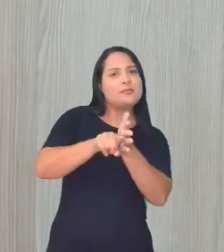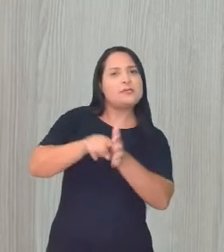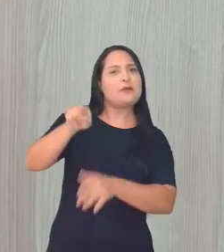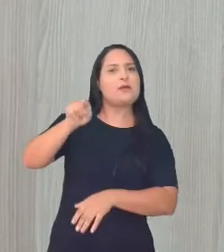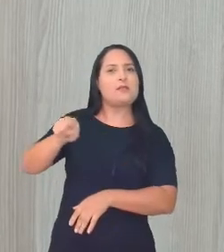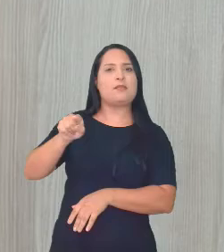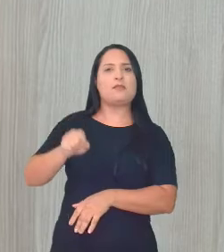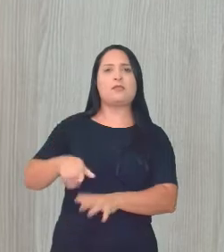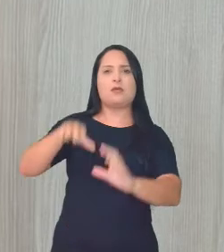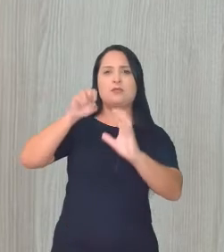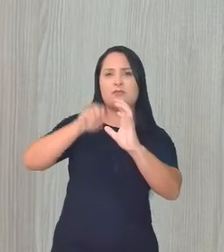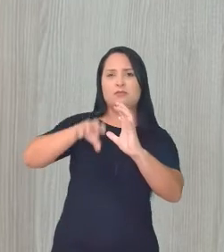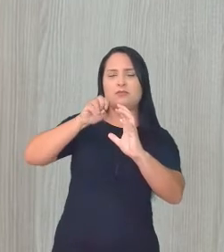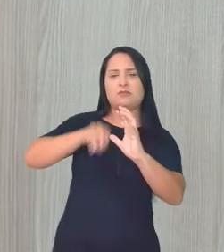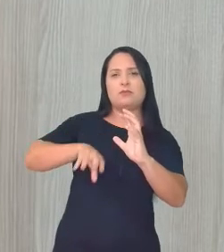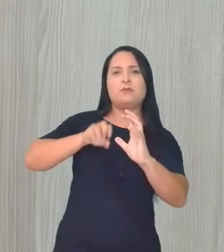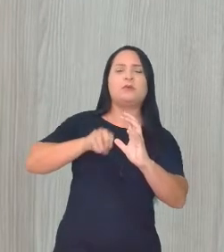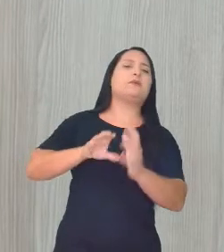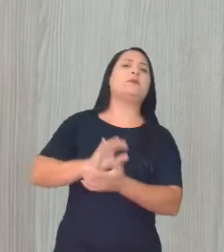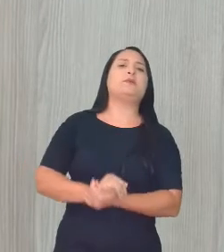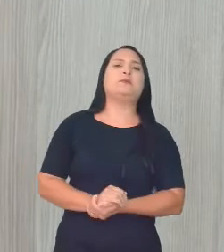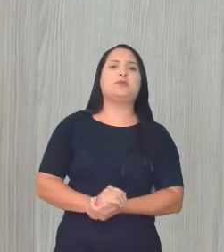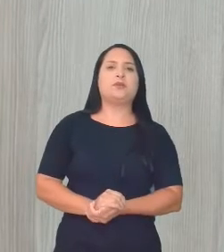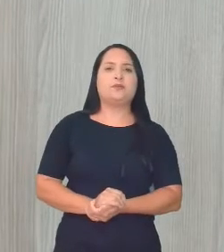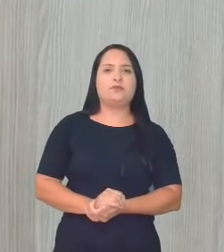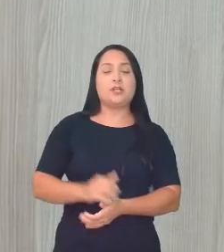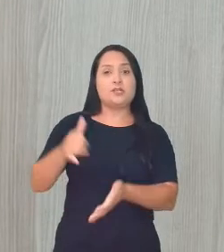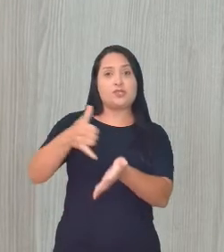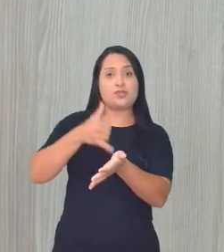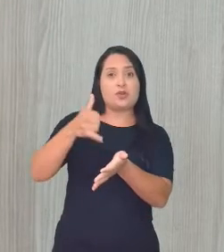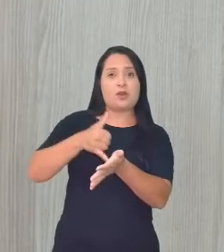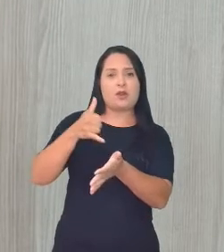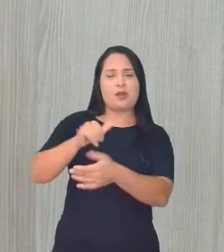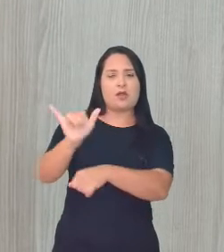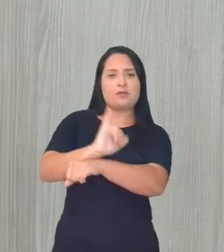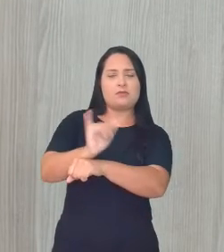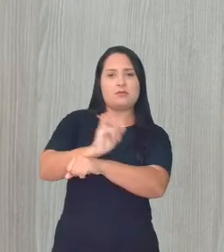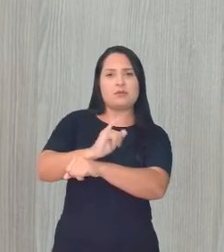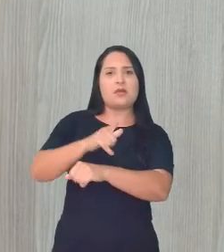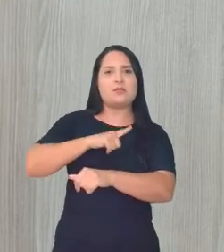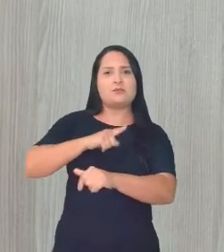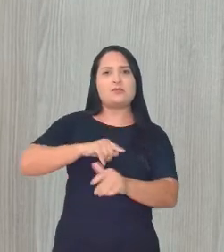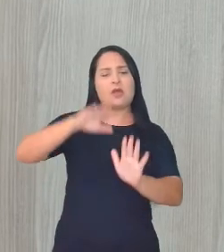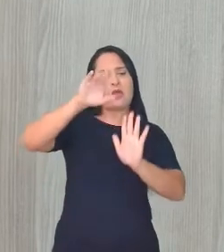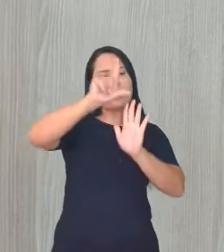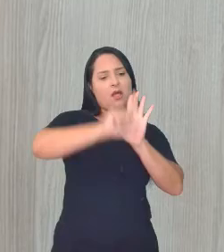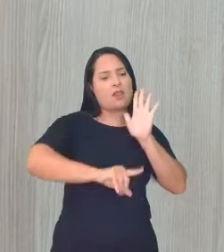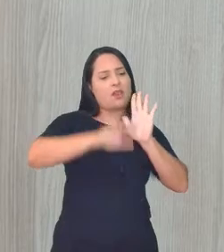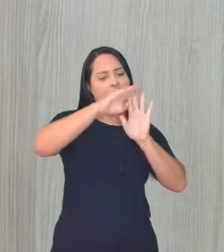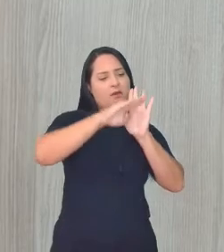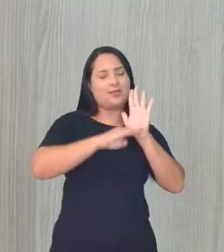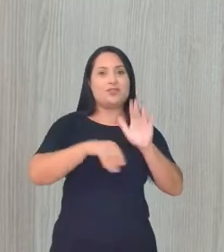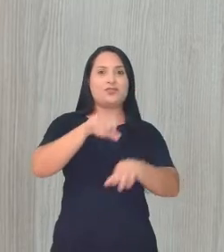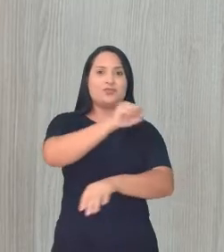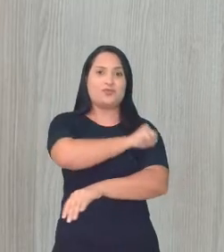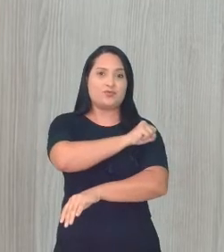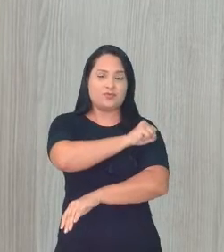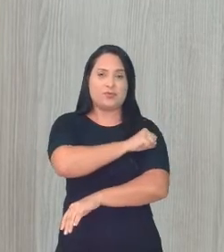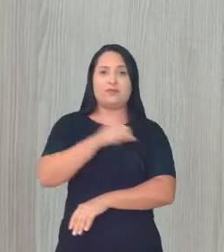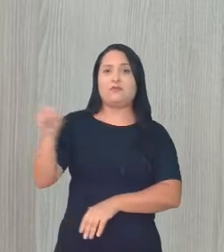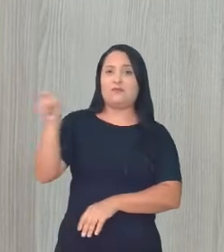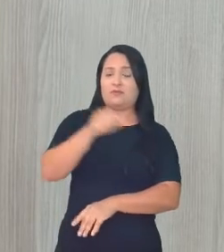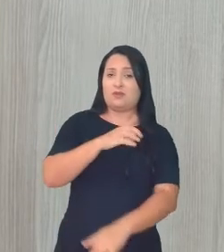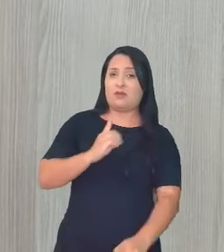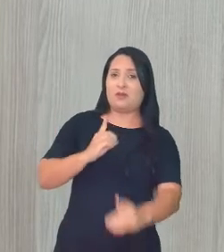lá o Educa Recife juntinho. Se inscreve no canal, vai ter a playlist do oitavo ano. Aí você